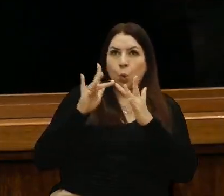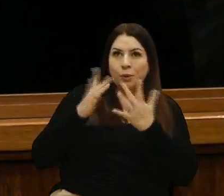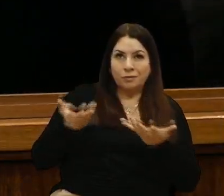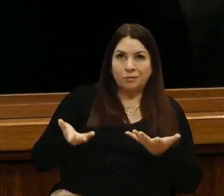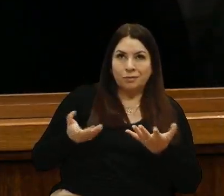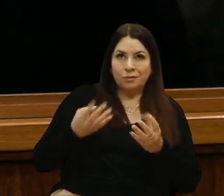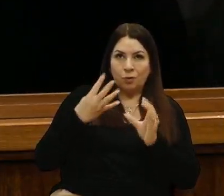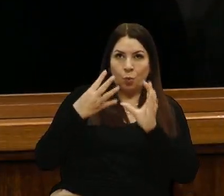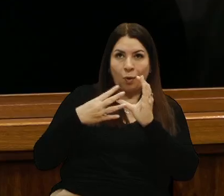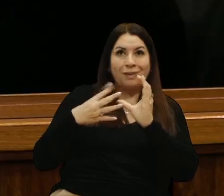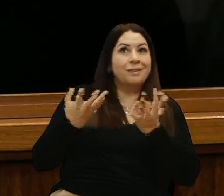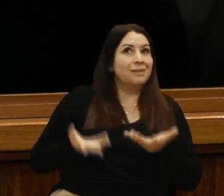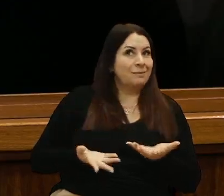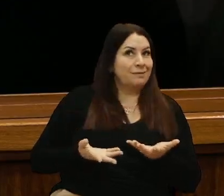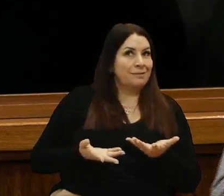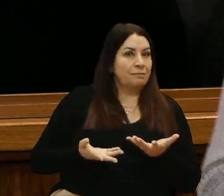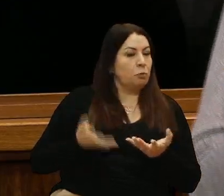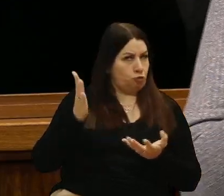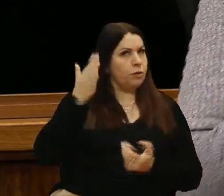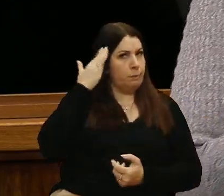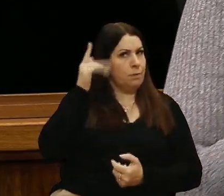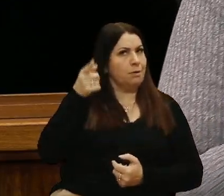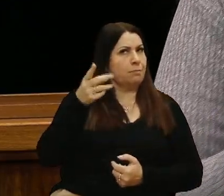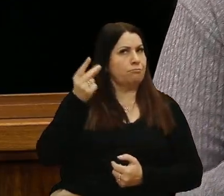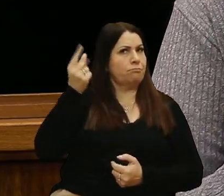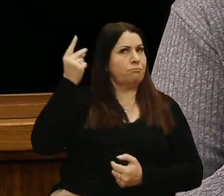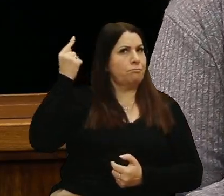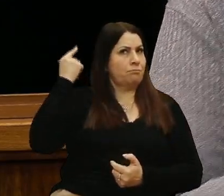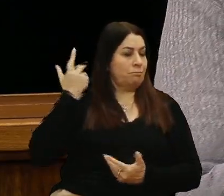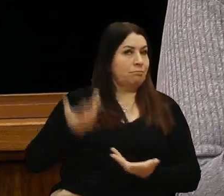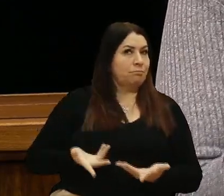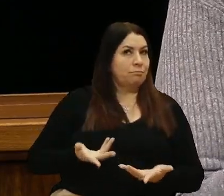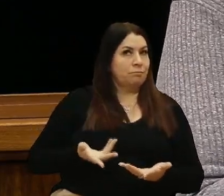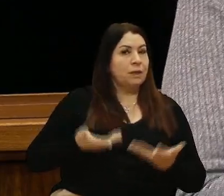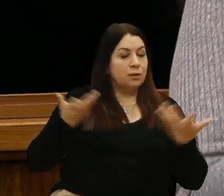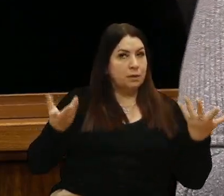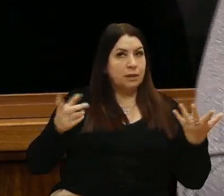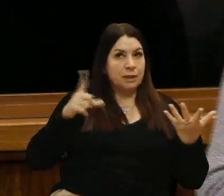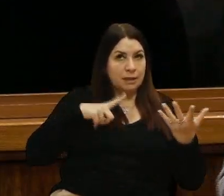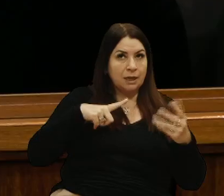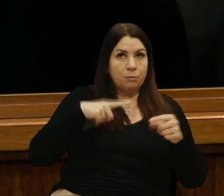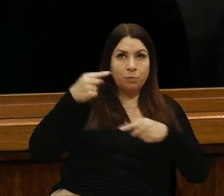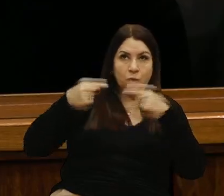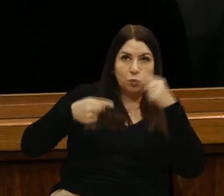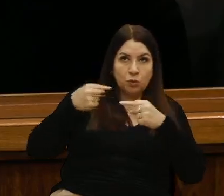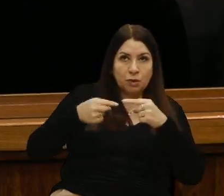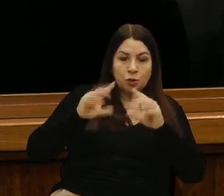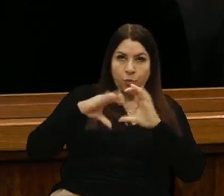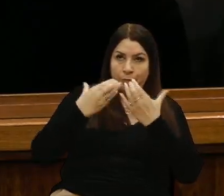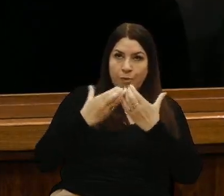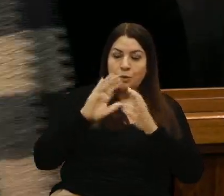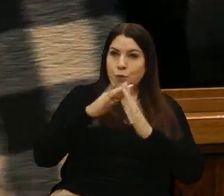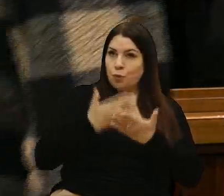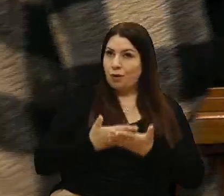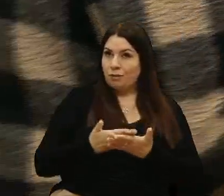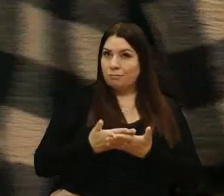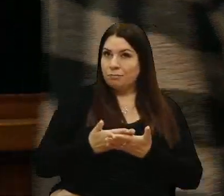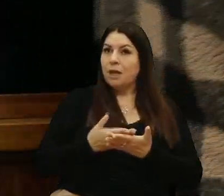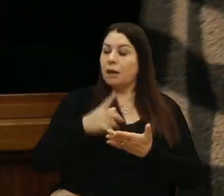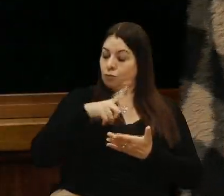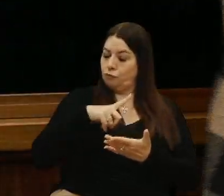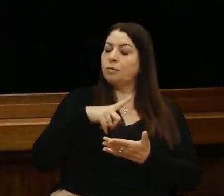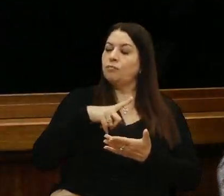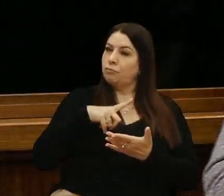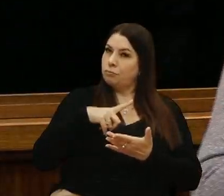a 4ª CREA. Porque ela já sabia disso há muito tempo. Então, tempo para discutir com a comunidade escolar, ela